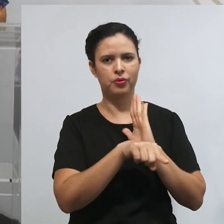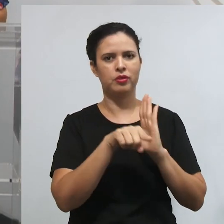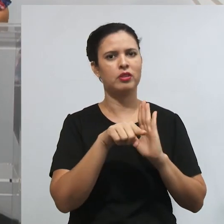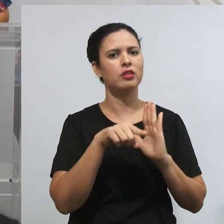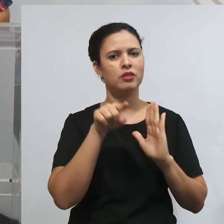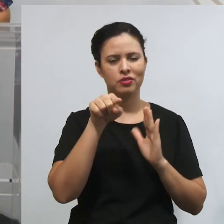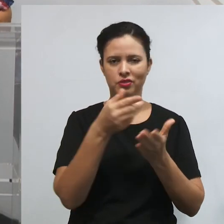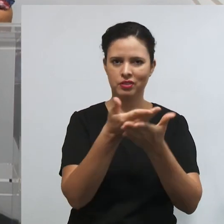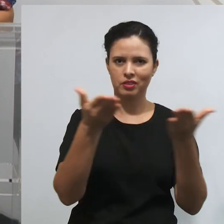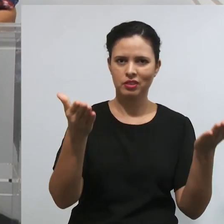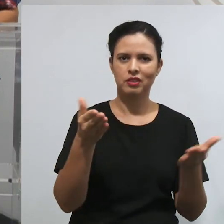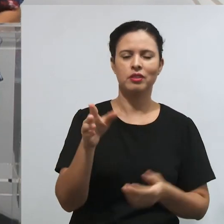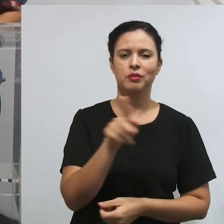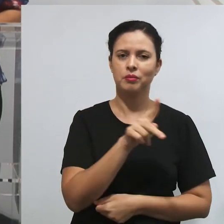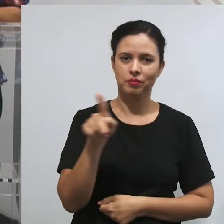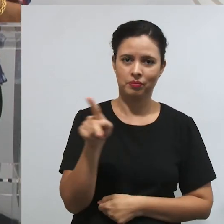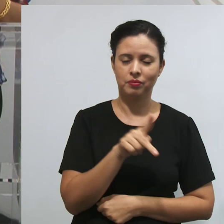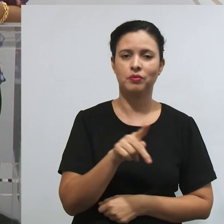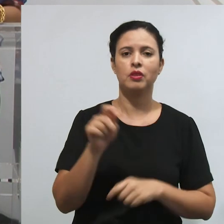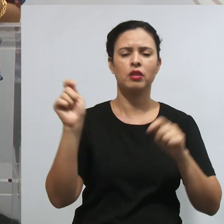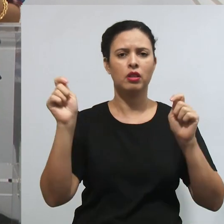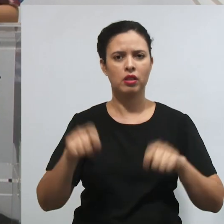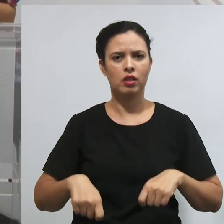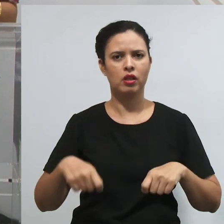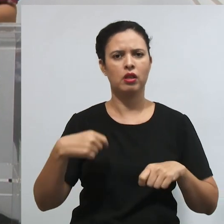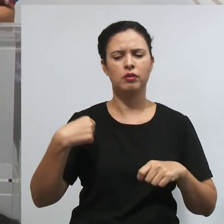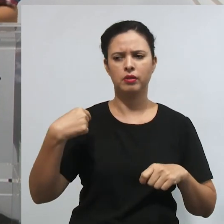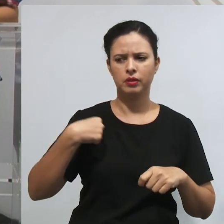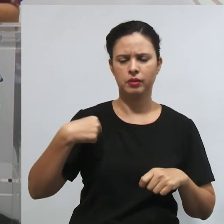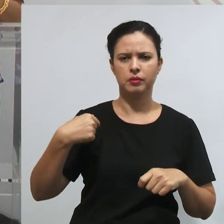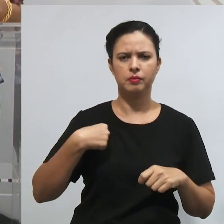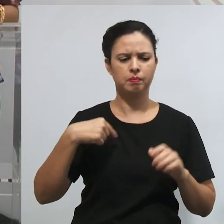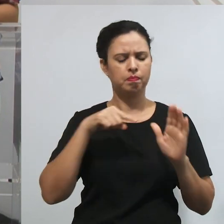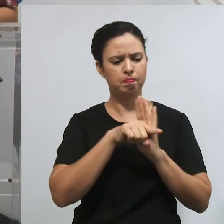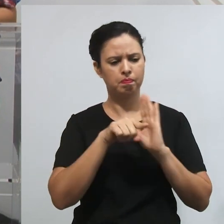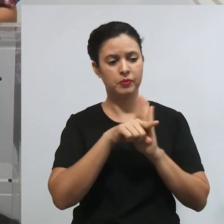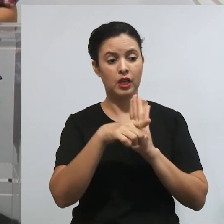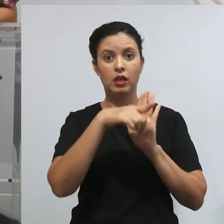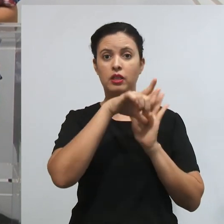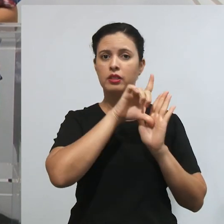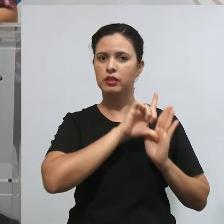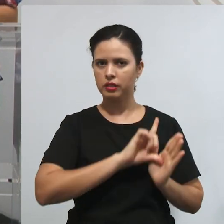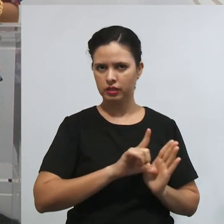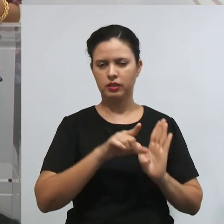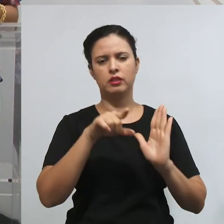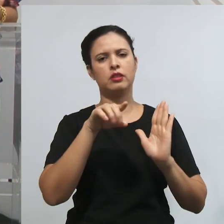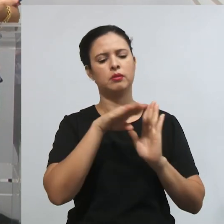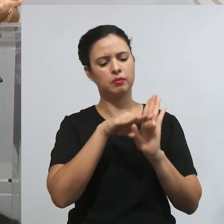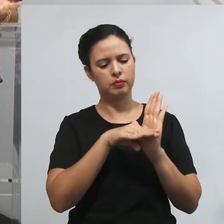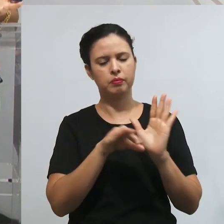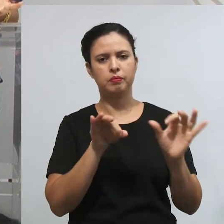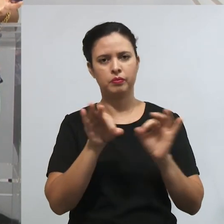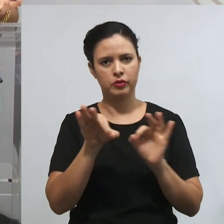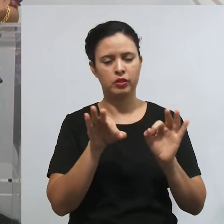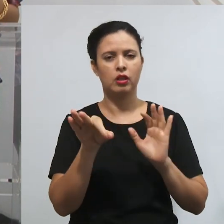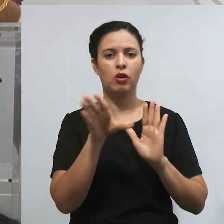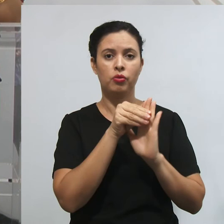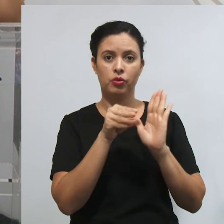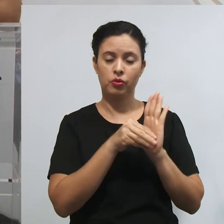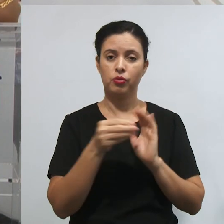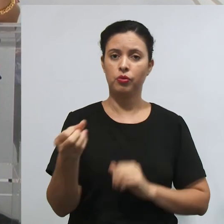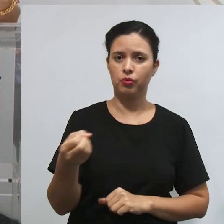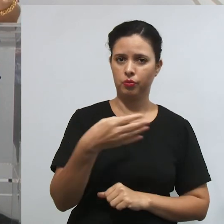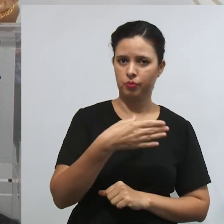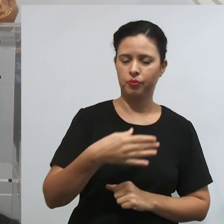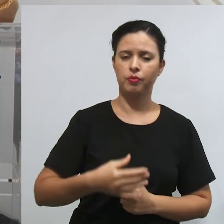você, professor, você, professora, vai estar se permitindo antes de você trabalhar um determinado conteúdo novo.